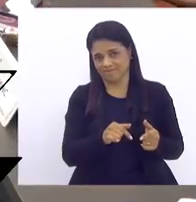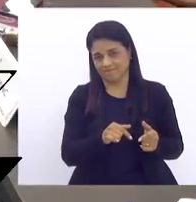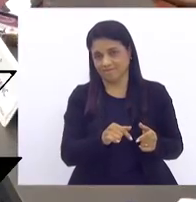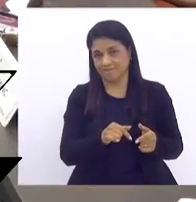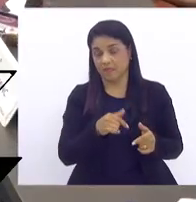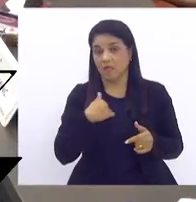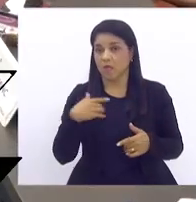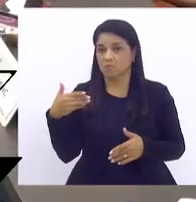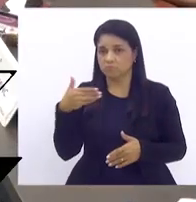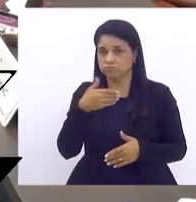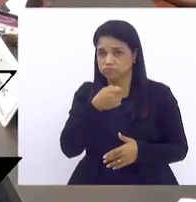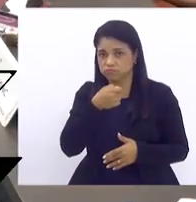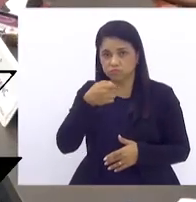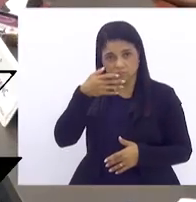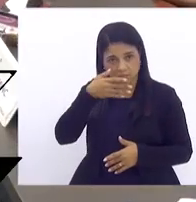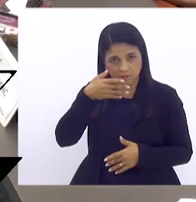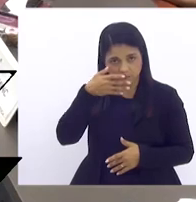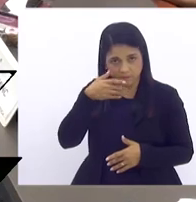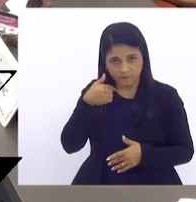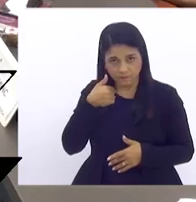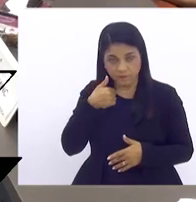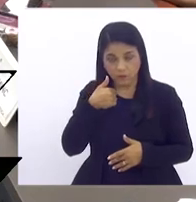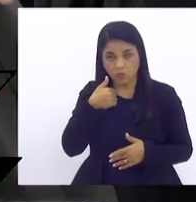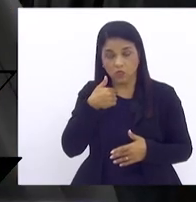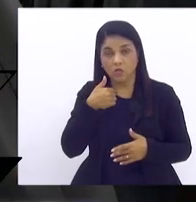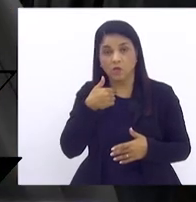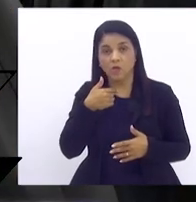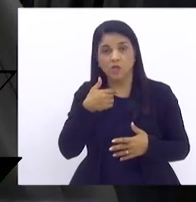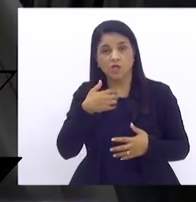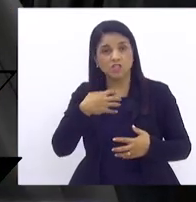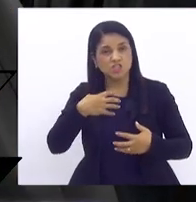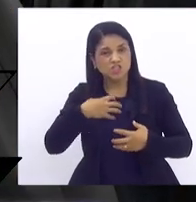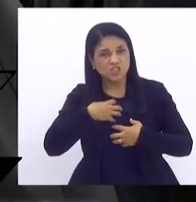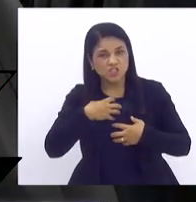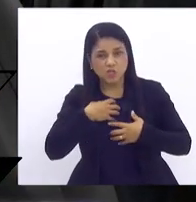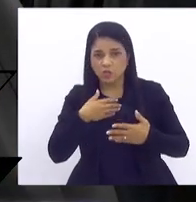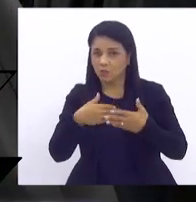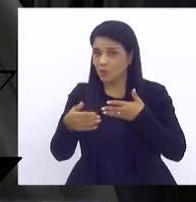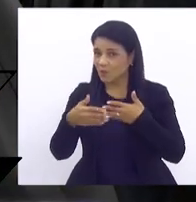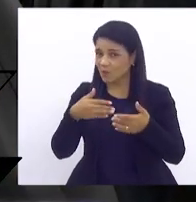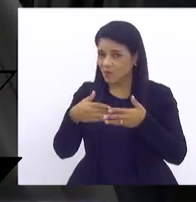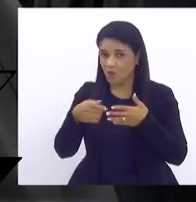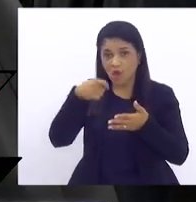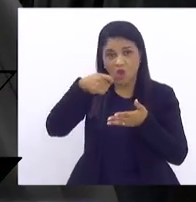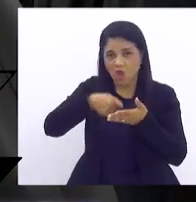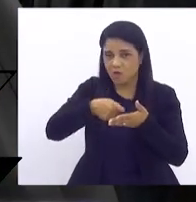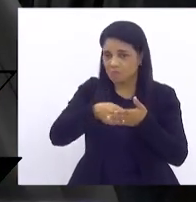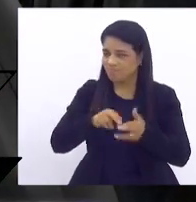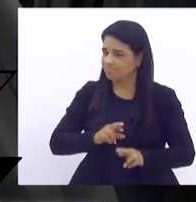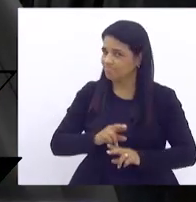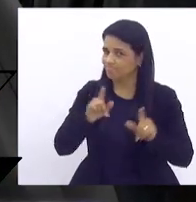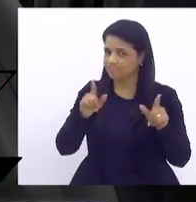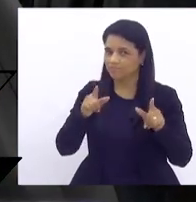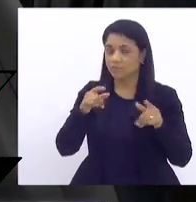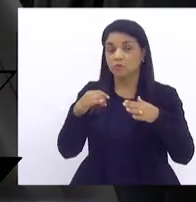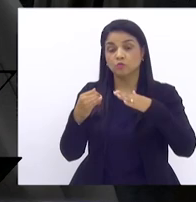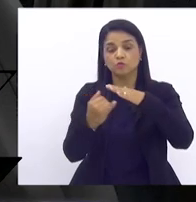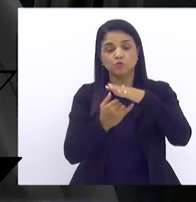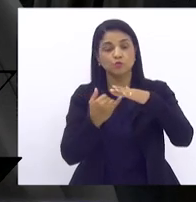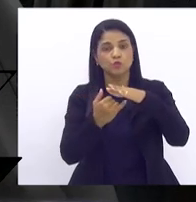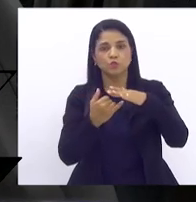der uma parte, de qualquer jeito, não é obrigatório o Instituto fazer a